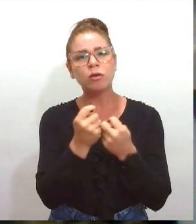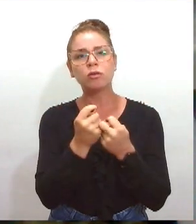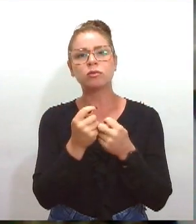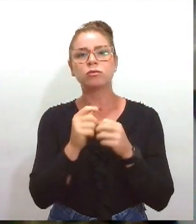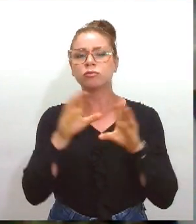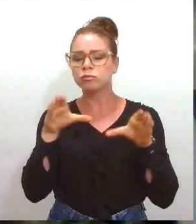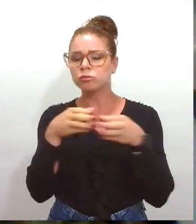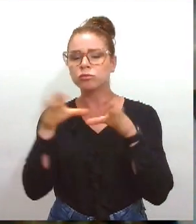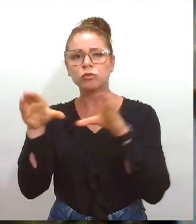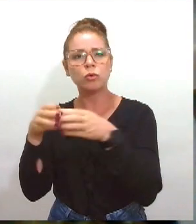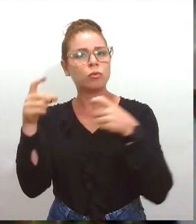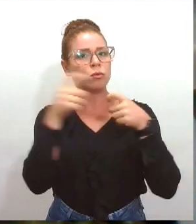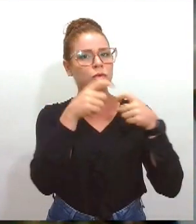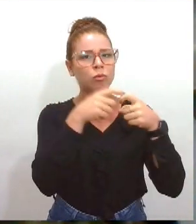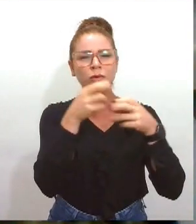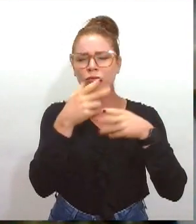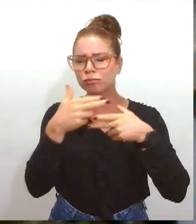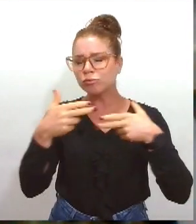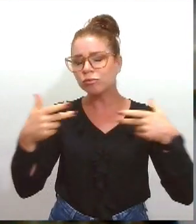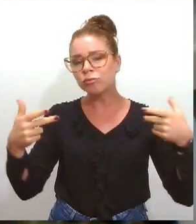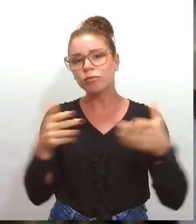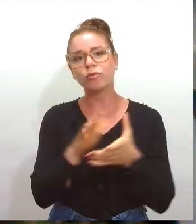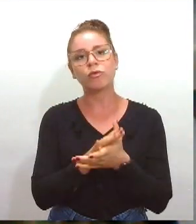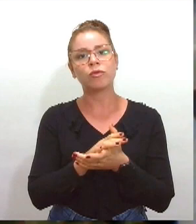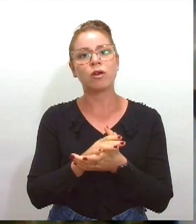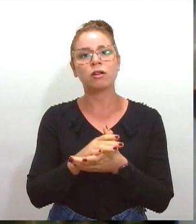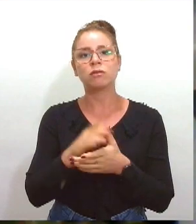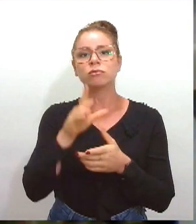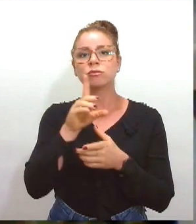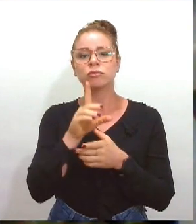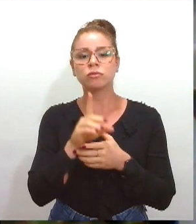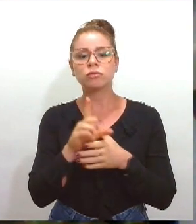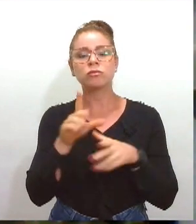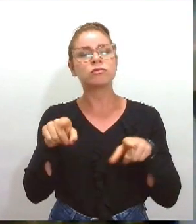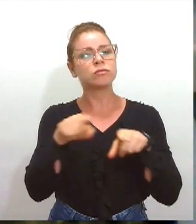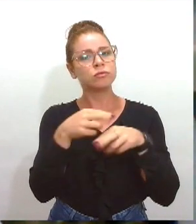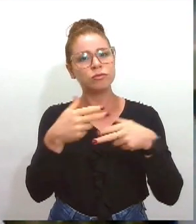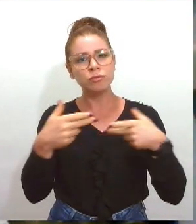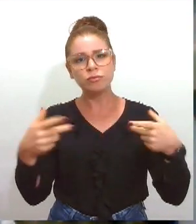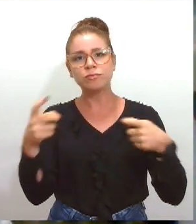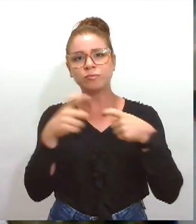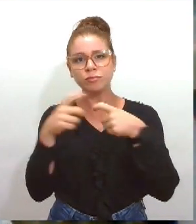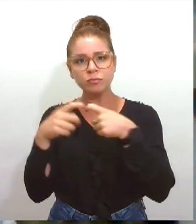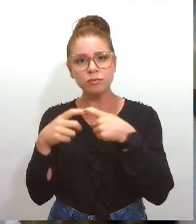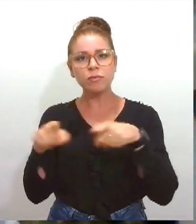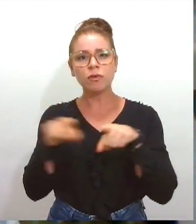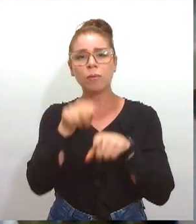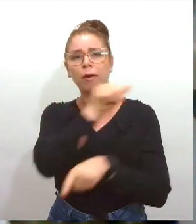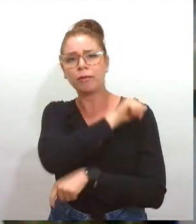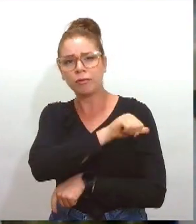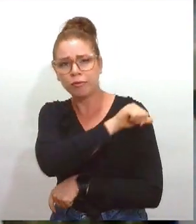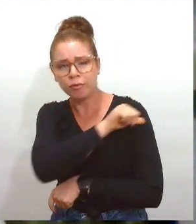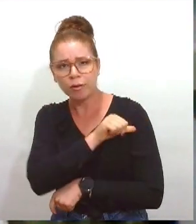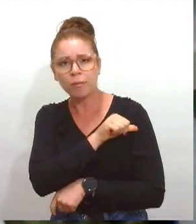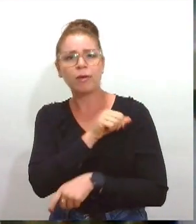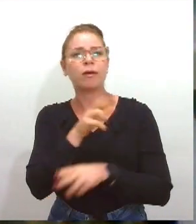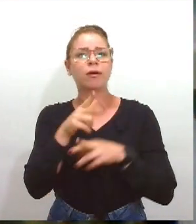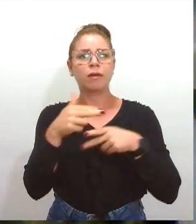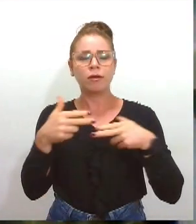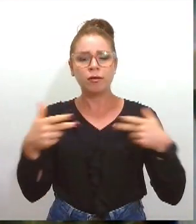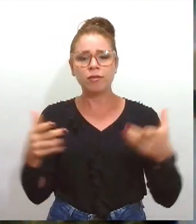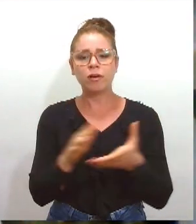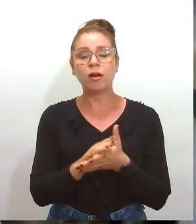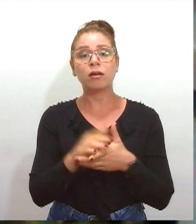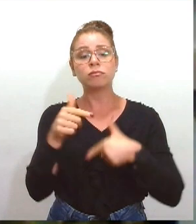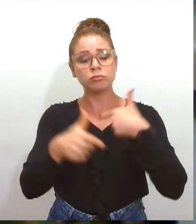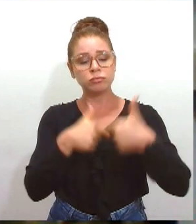Antônio Alves Júnior, Dr. Douglas, Dr. Laurisson, a enfermeira Michele, Luciano, por esse trabalho que é